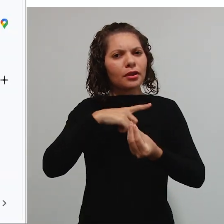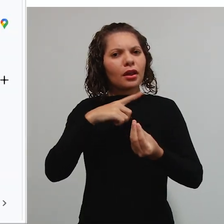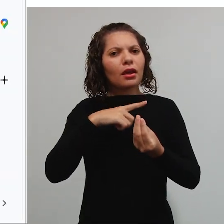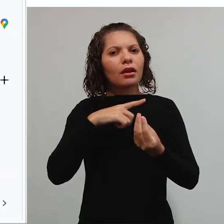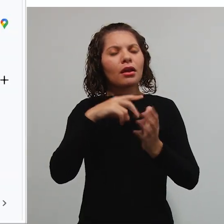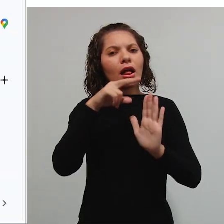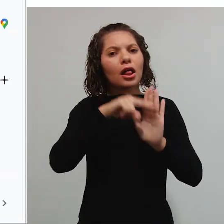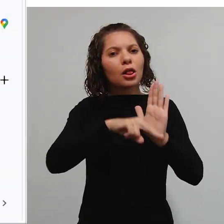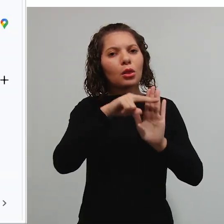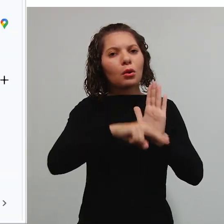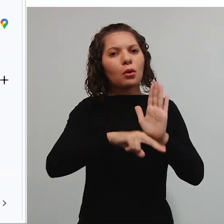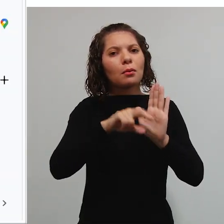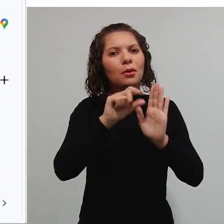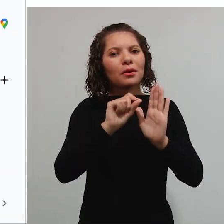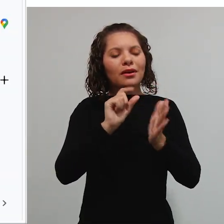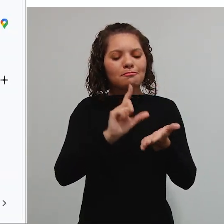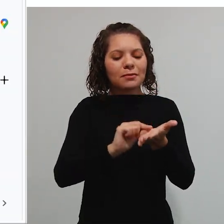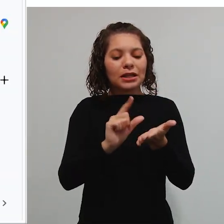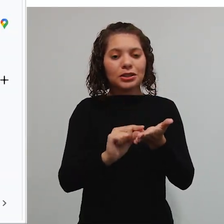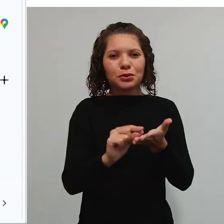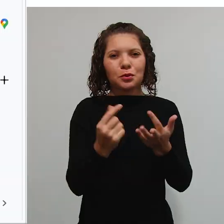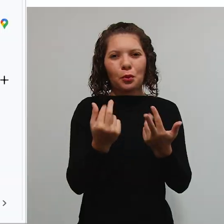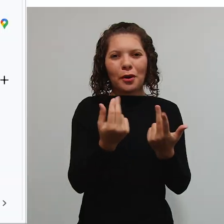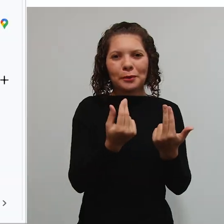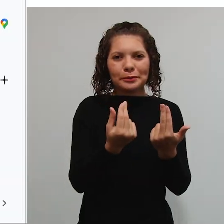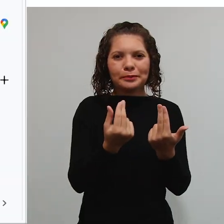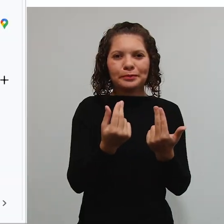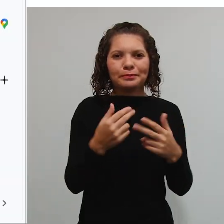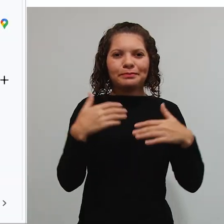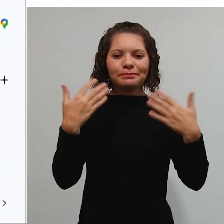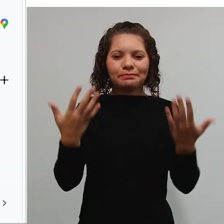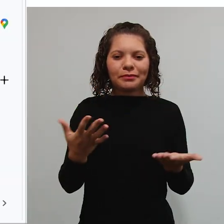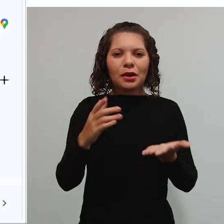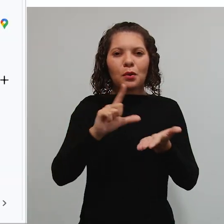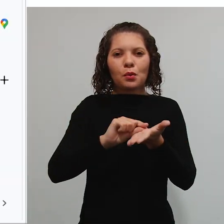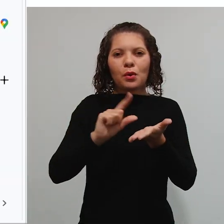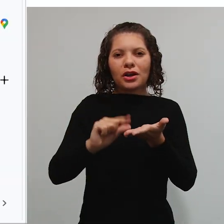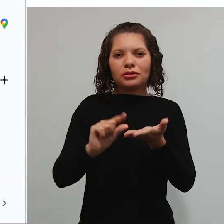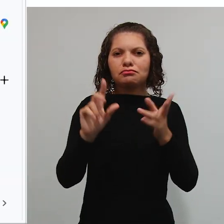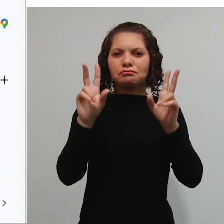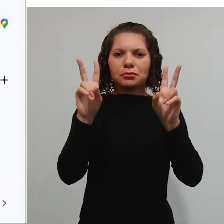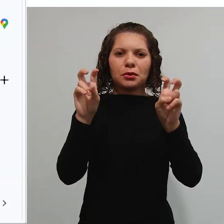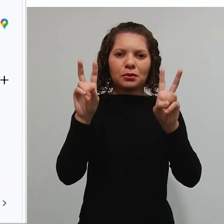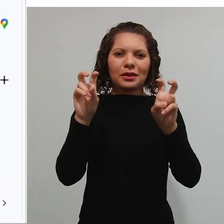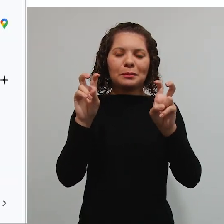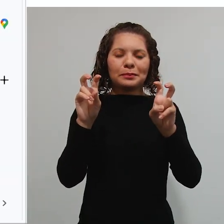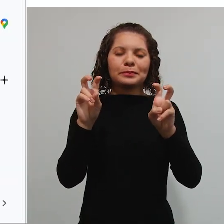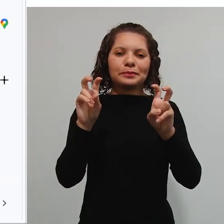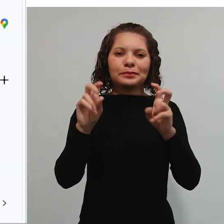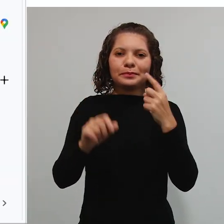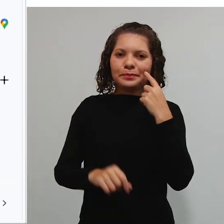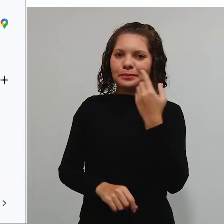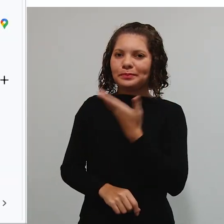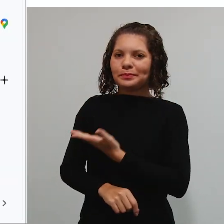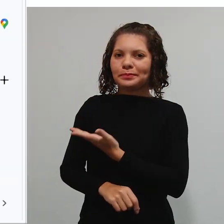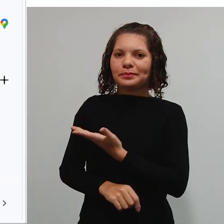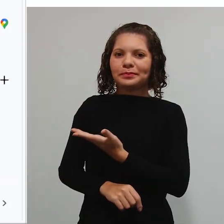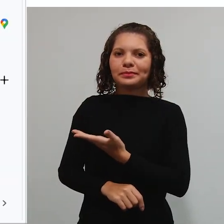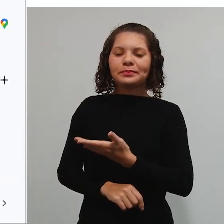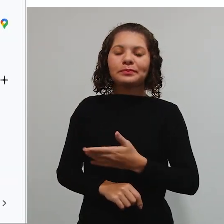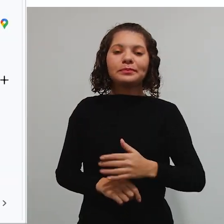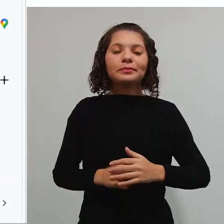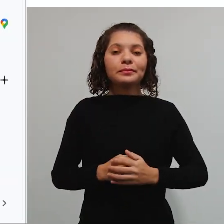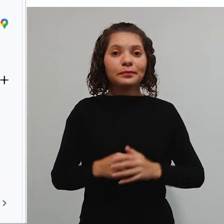segue a orientação de artigo. Então, artigo é o formato de texto mais utilizado no odierno. Então,